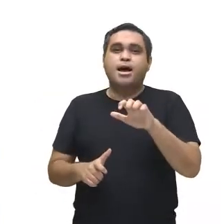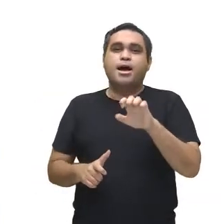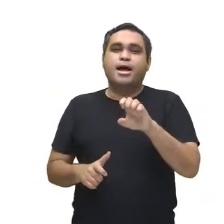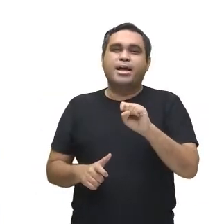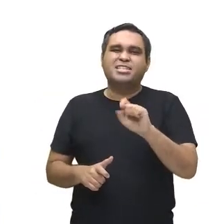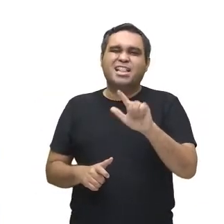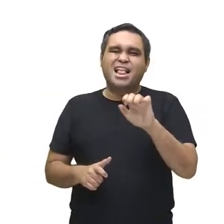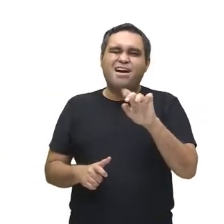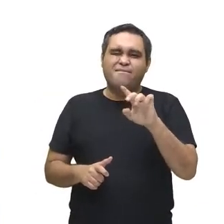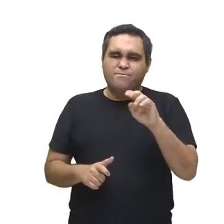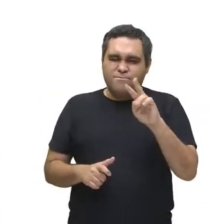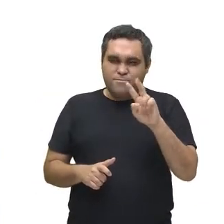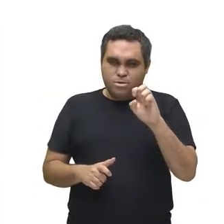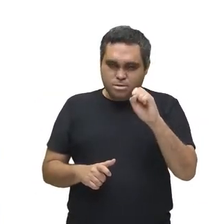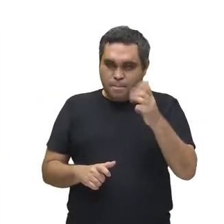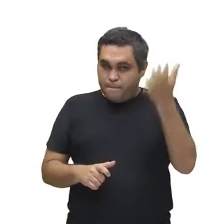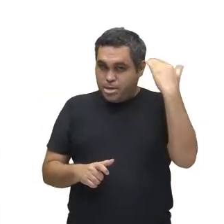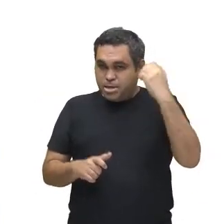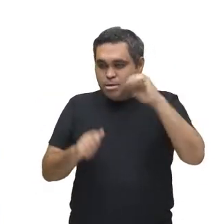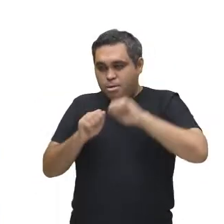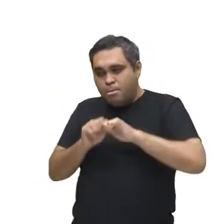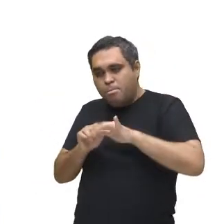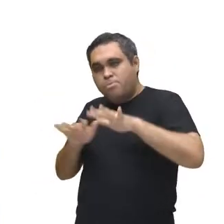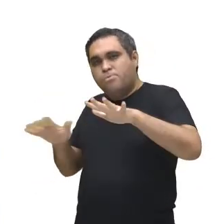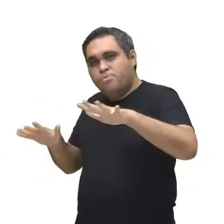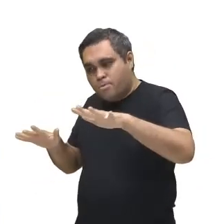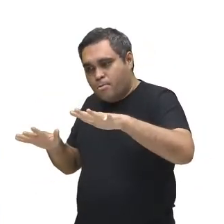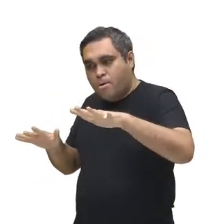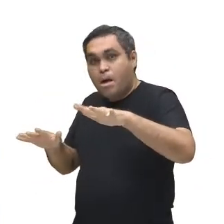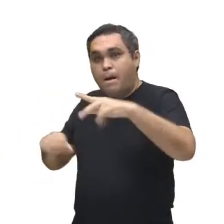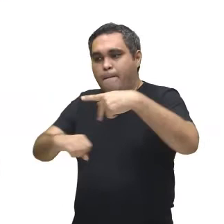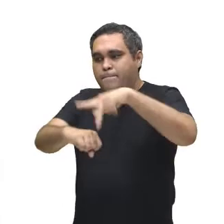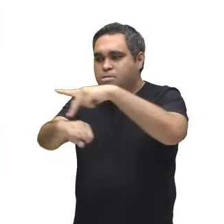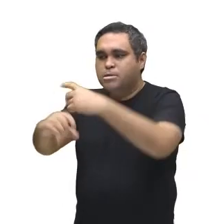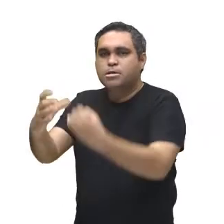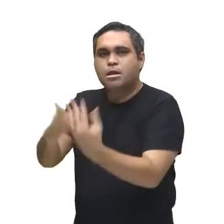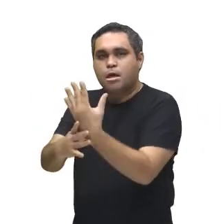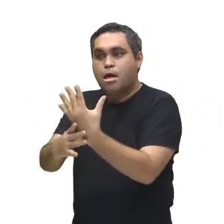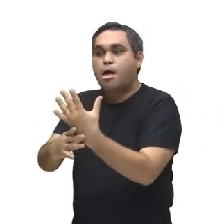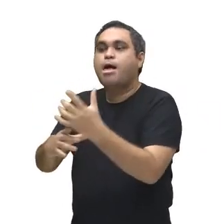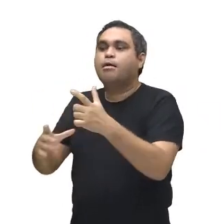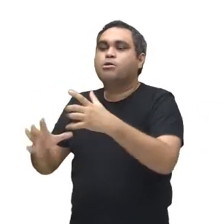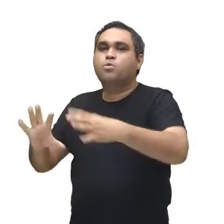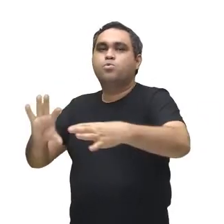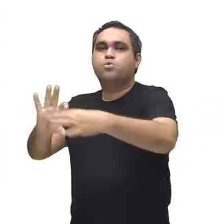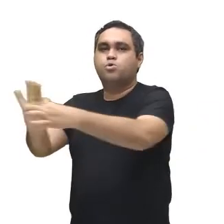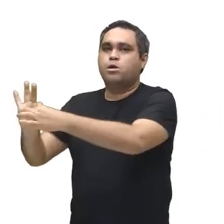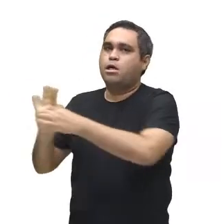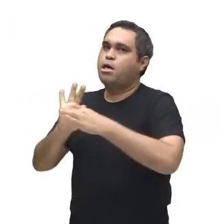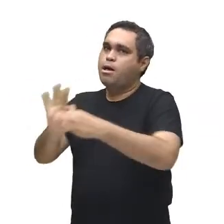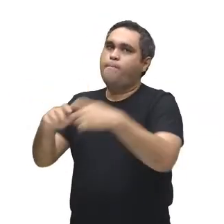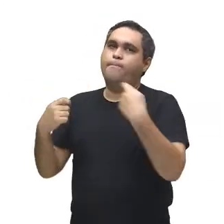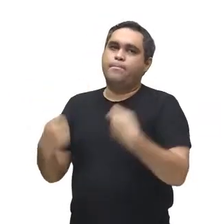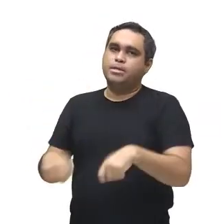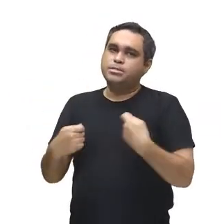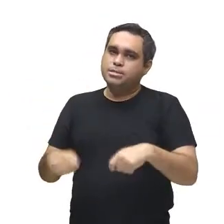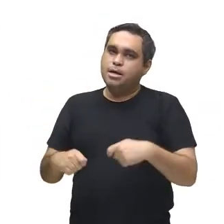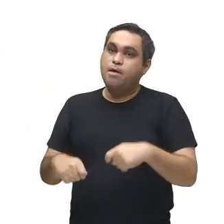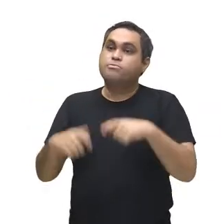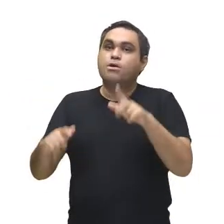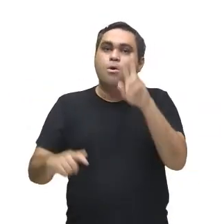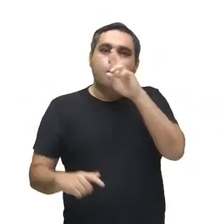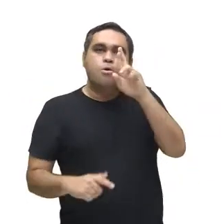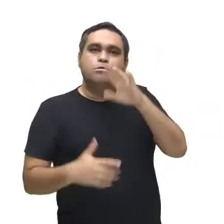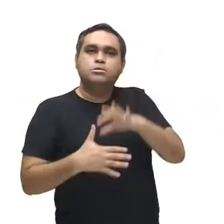grande potência, uma grande nação una, sob liderança, obviamente, da Rússia. E tanto o